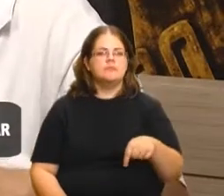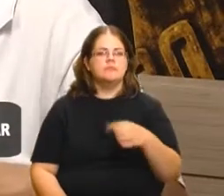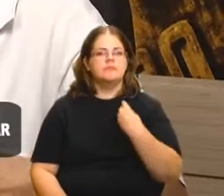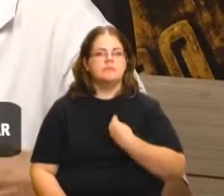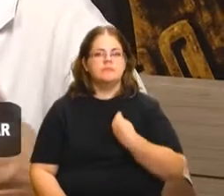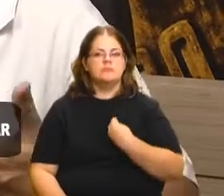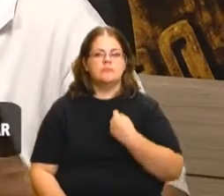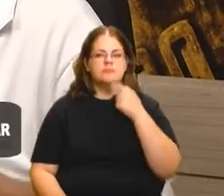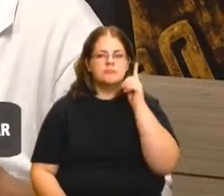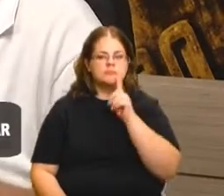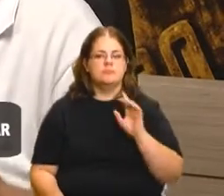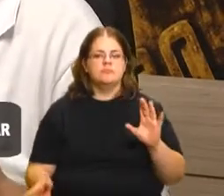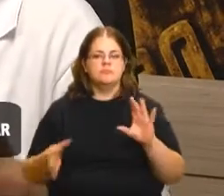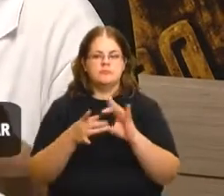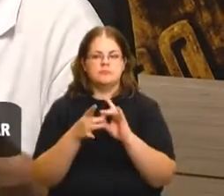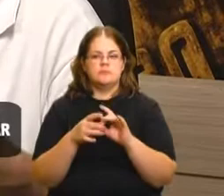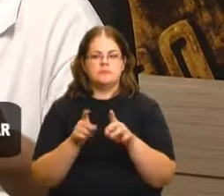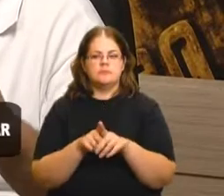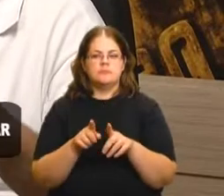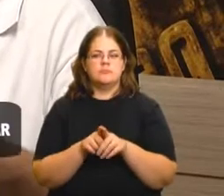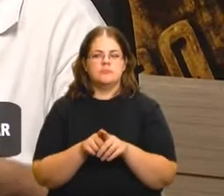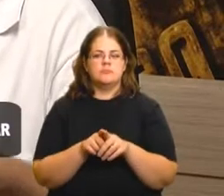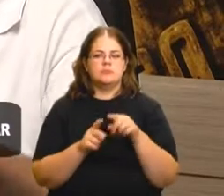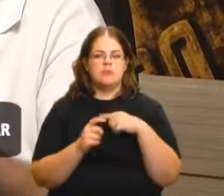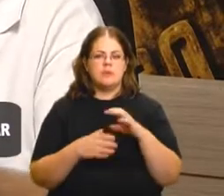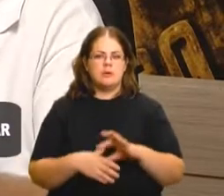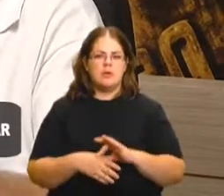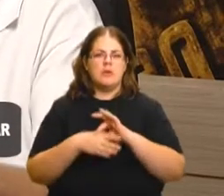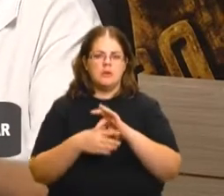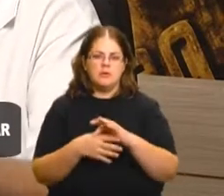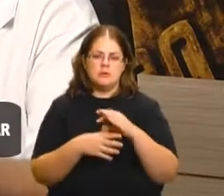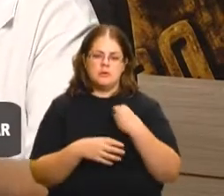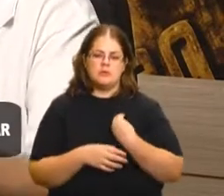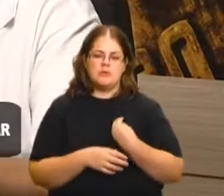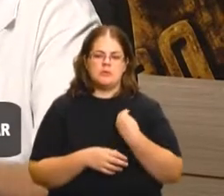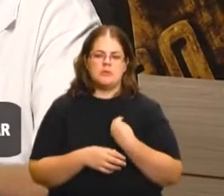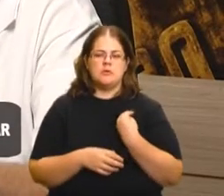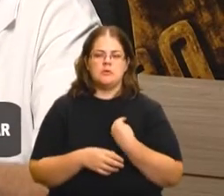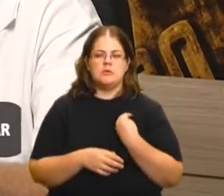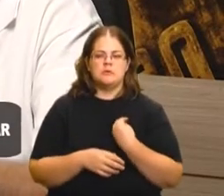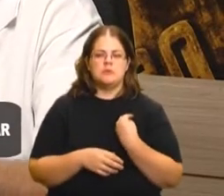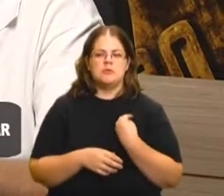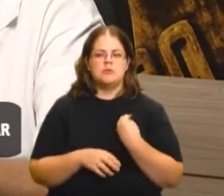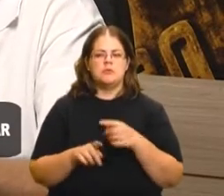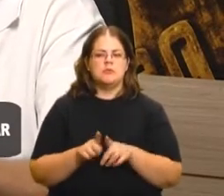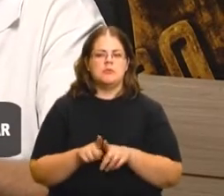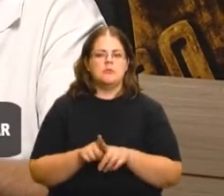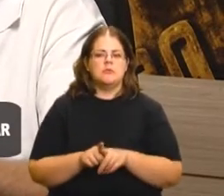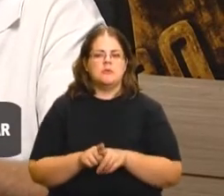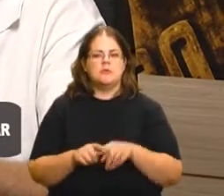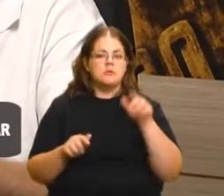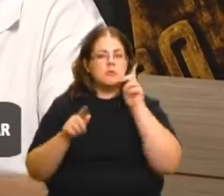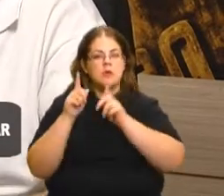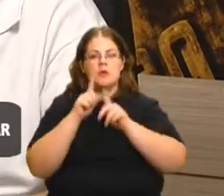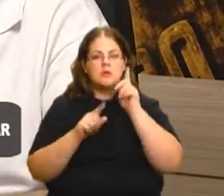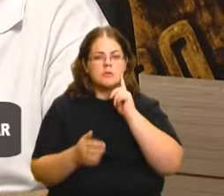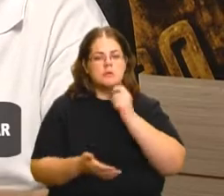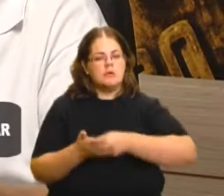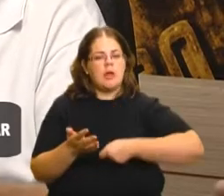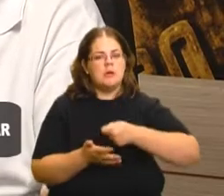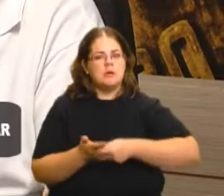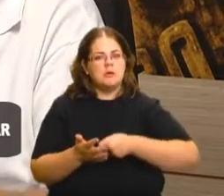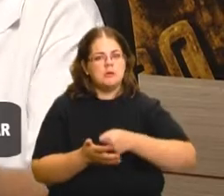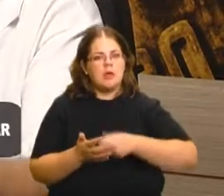muito conectados com determinadas lideranças civis, que se notabilizaram